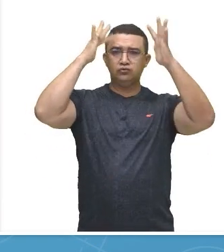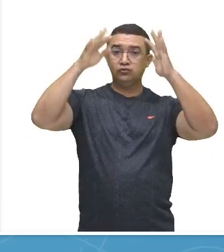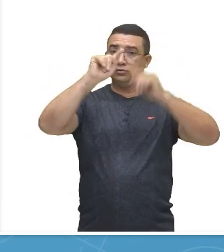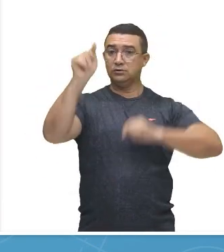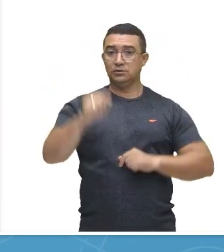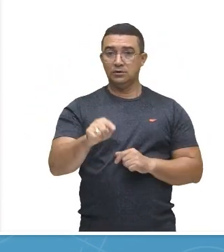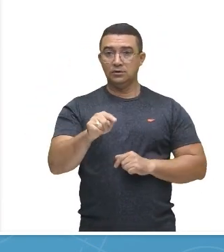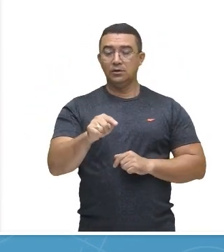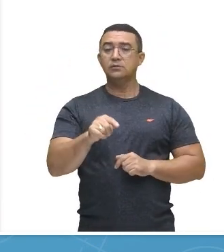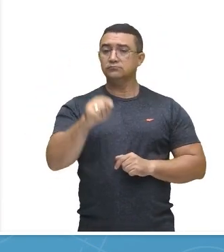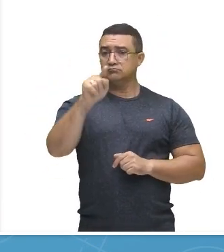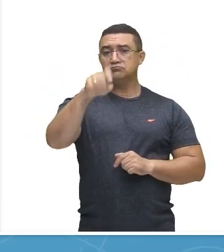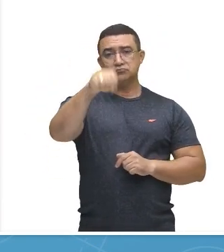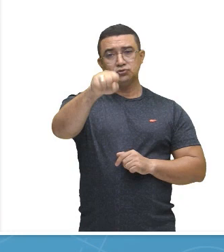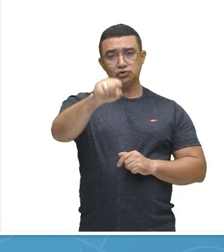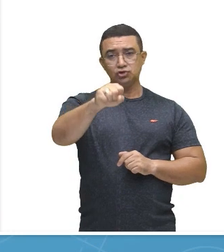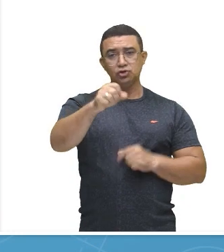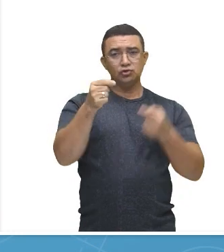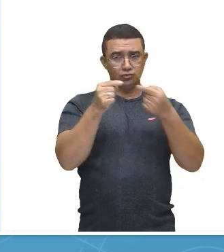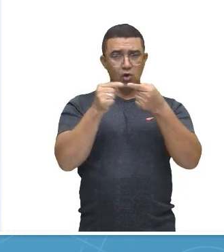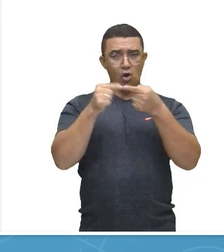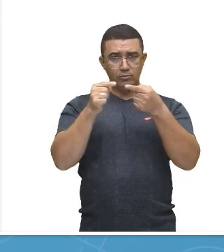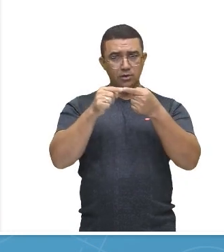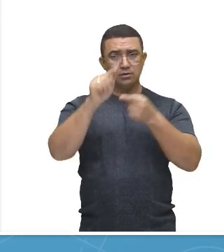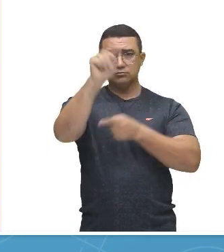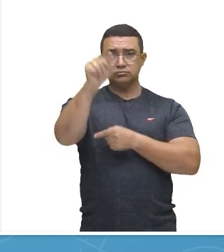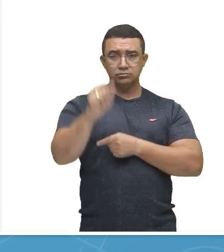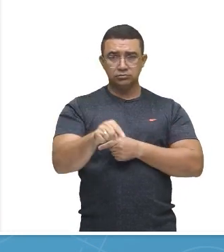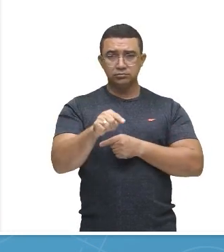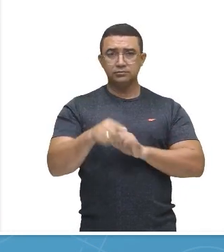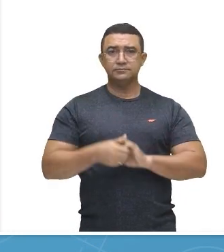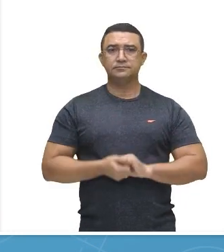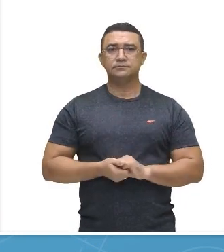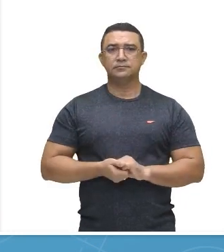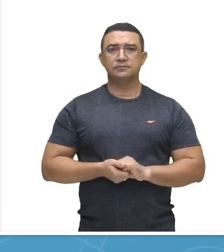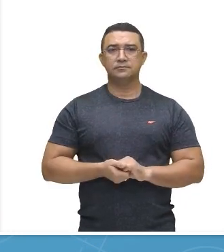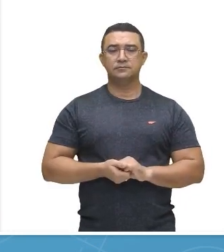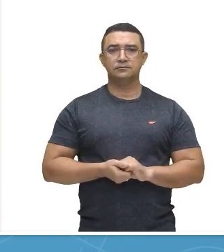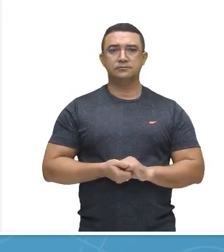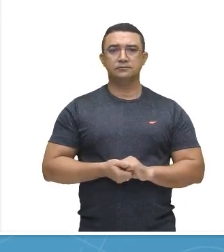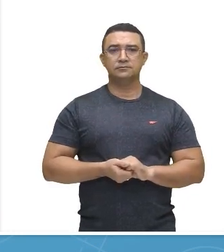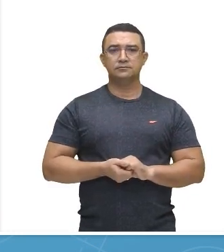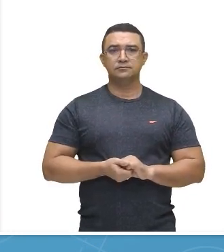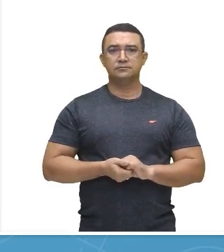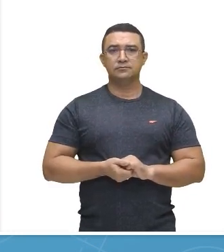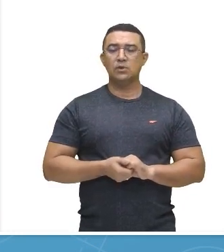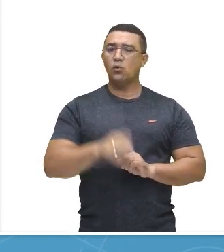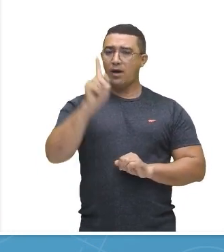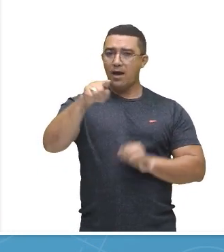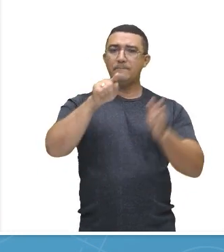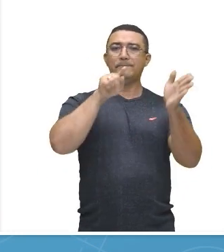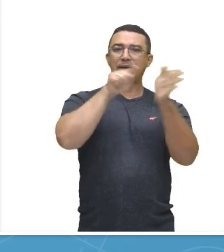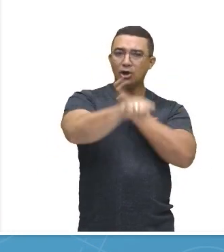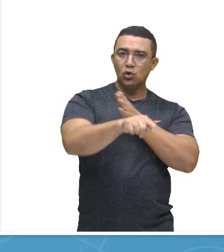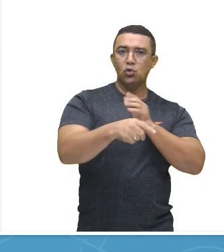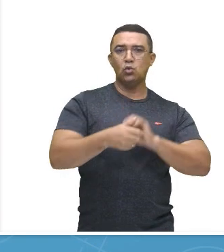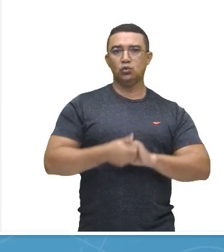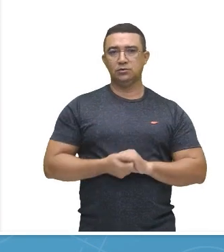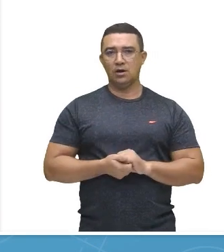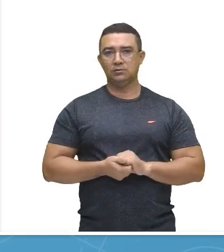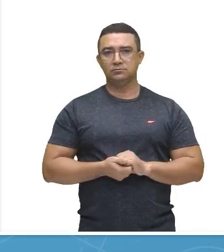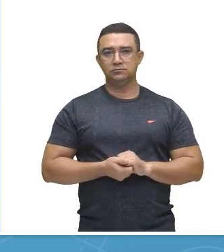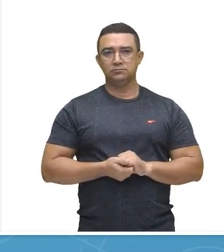Perfeito, você é ótimo, você é ótima. Olha aí, interrogação, uma pergunta, ao mesmo